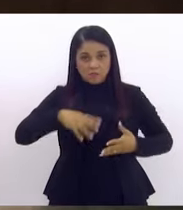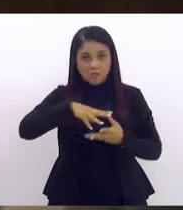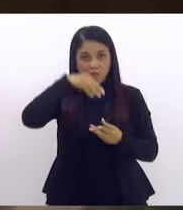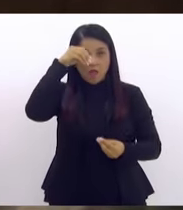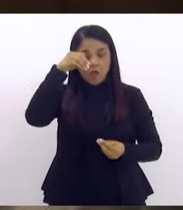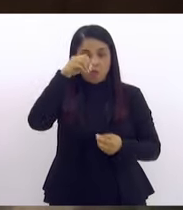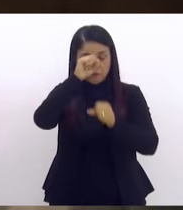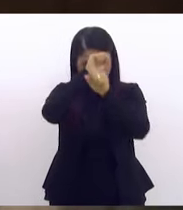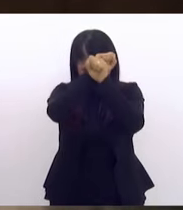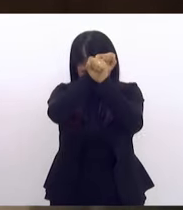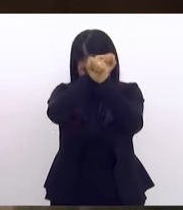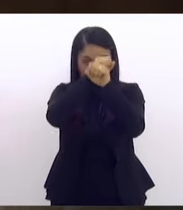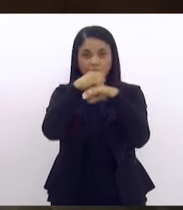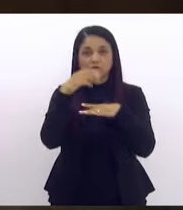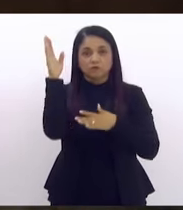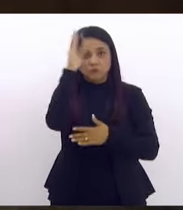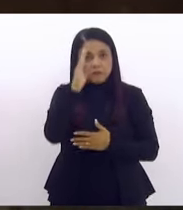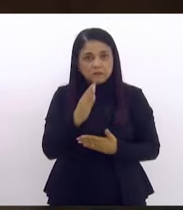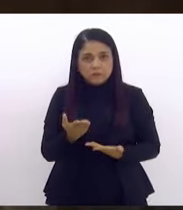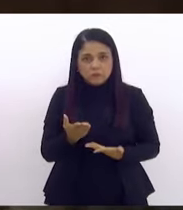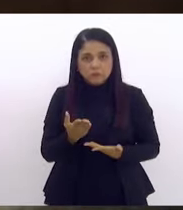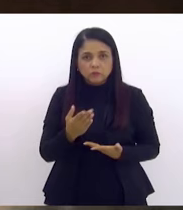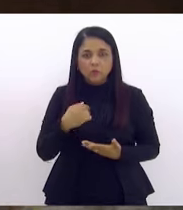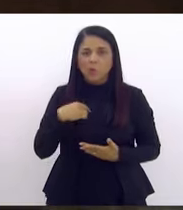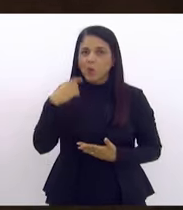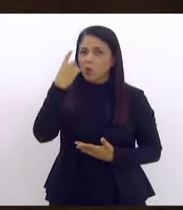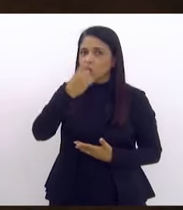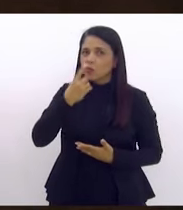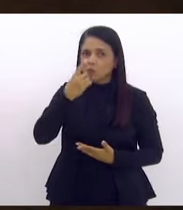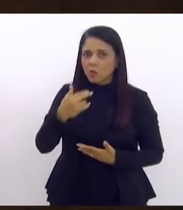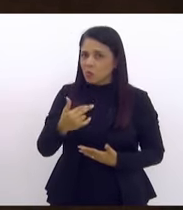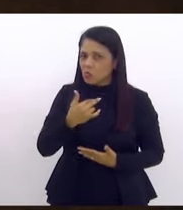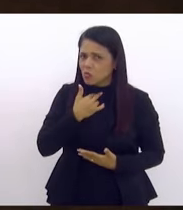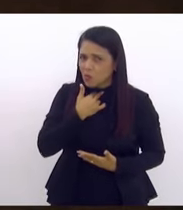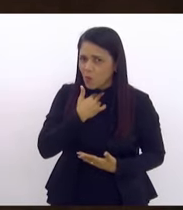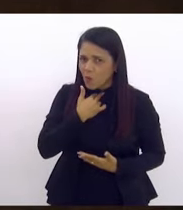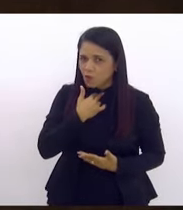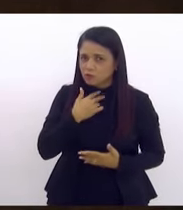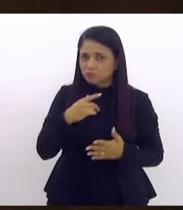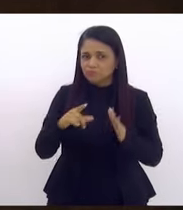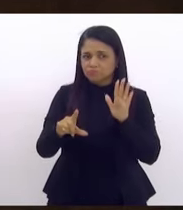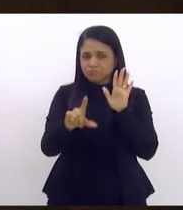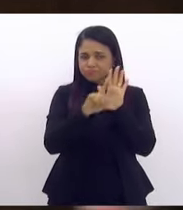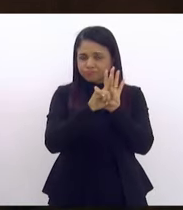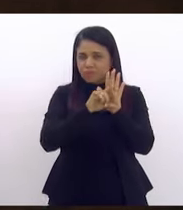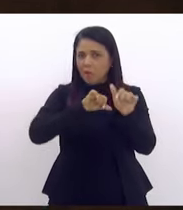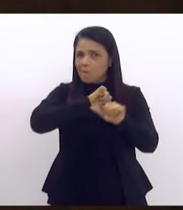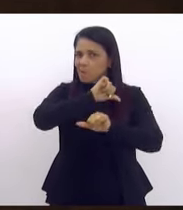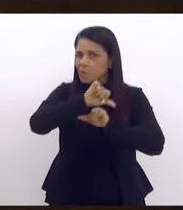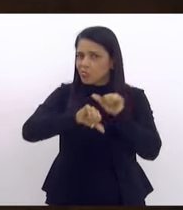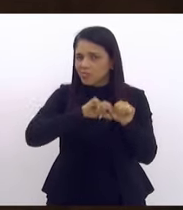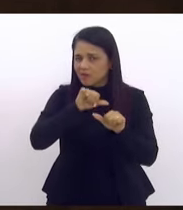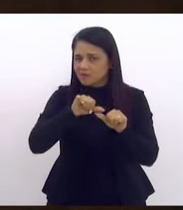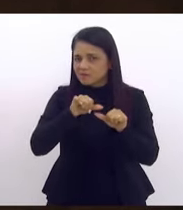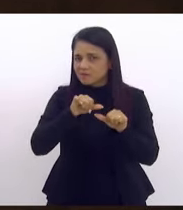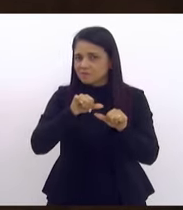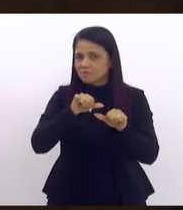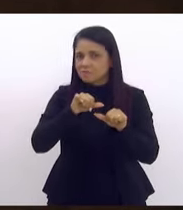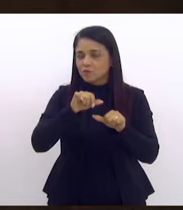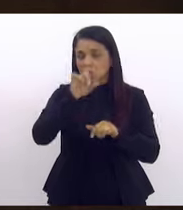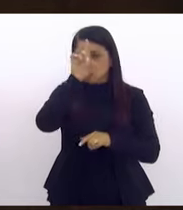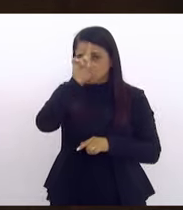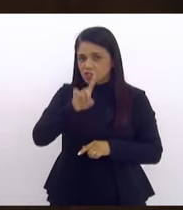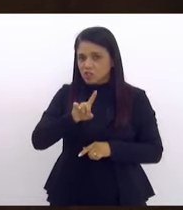no Brasil. Dizer que um deputado estadual não pode revogar uma lei ou propor a mudança de uma lei porque há